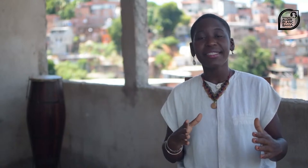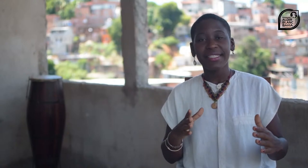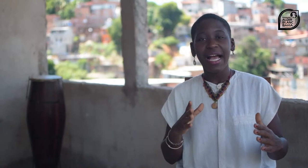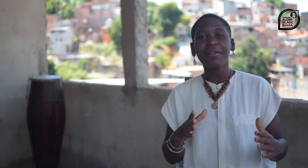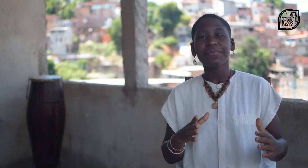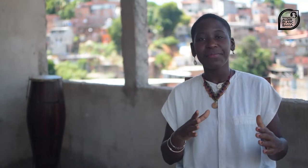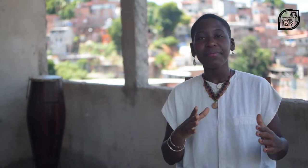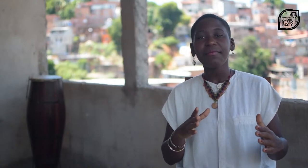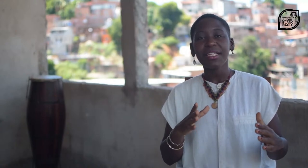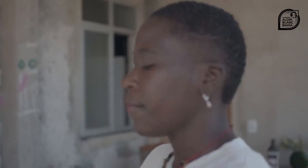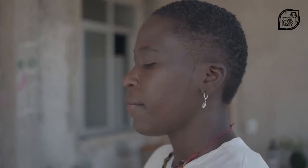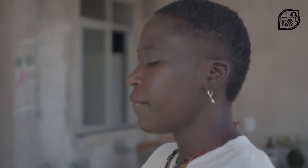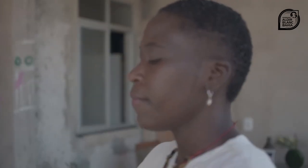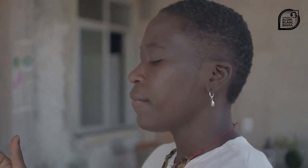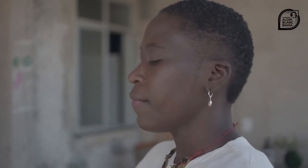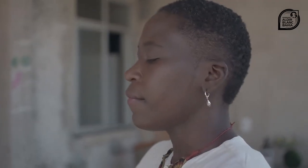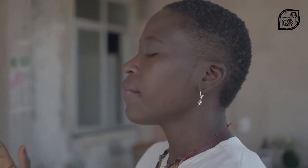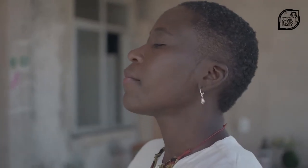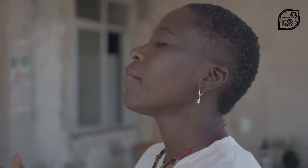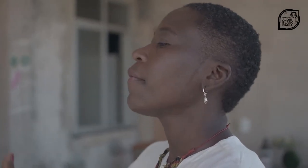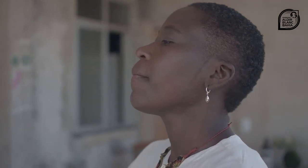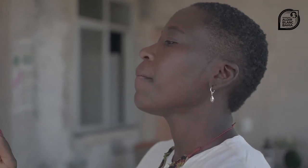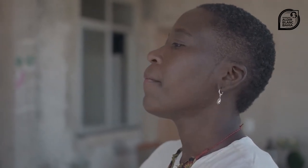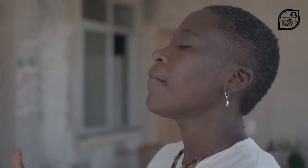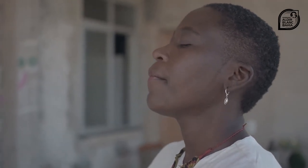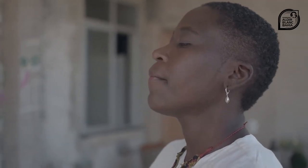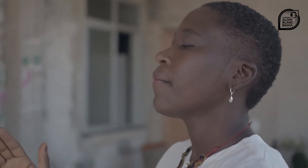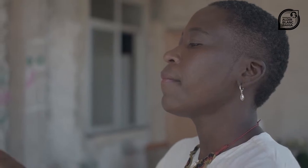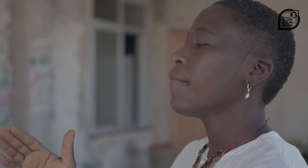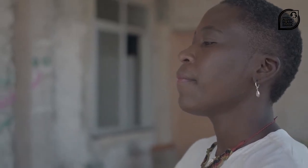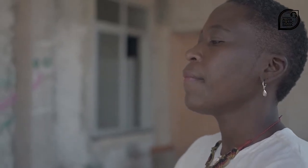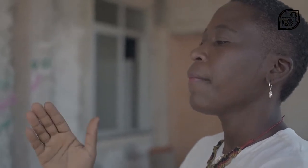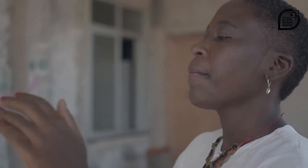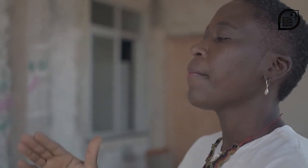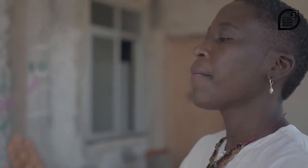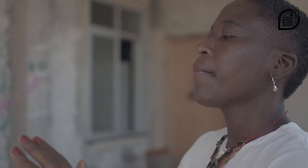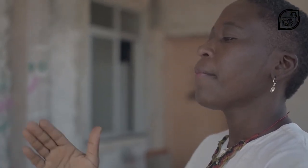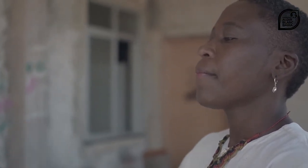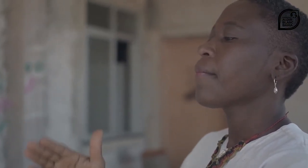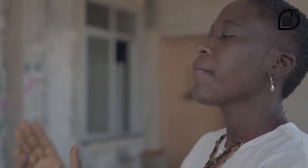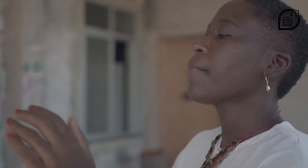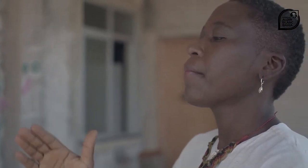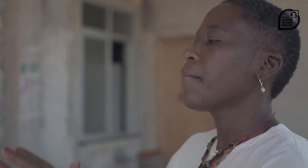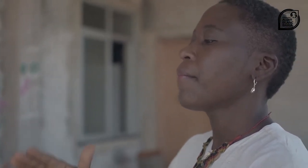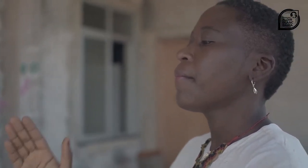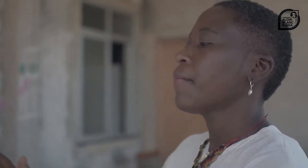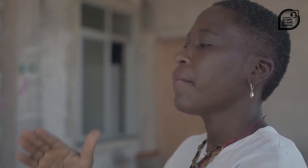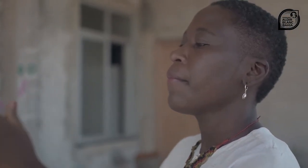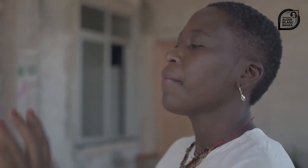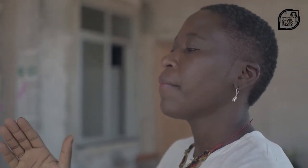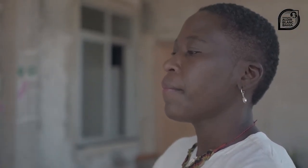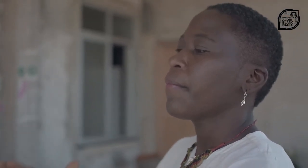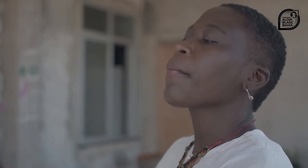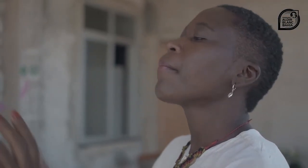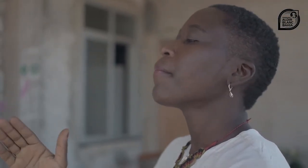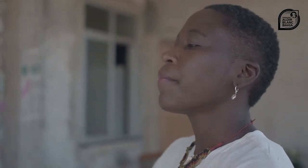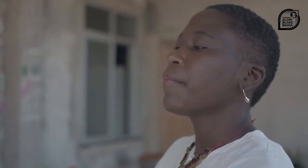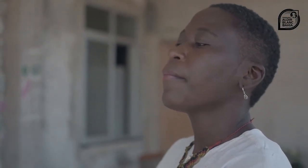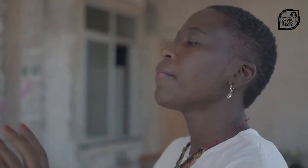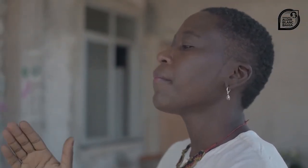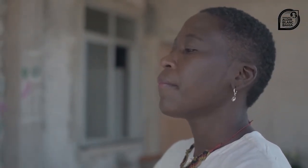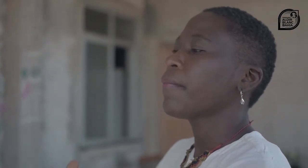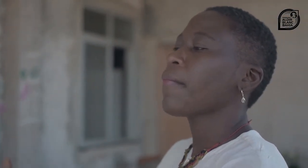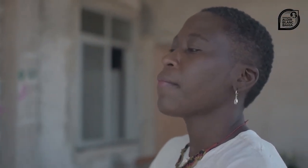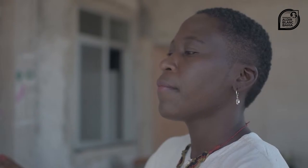me distanciar da música, da percussão, para poder viver essas outras demandas que são tão necessárias quanto,